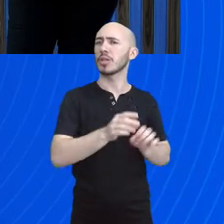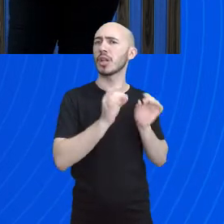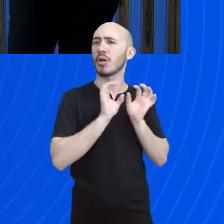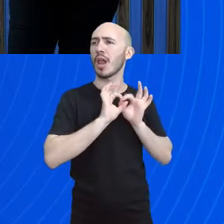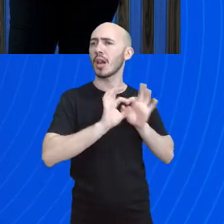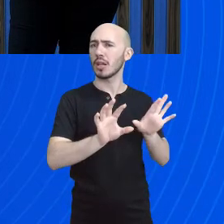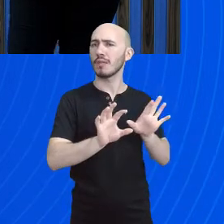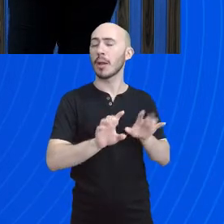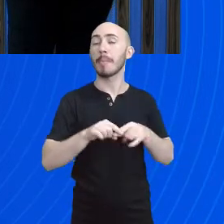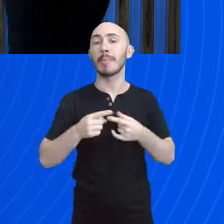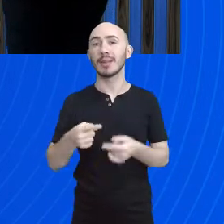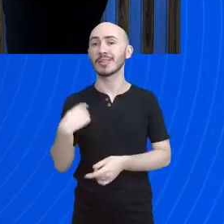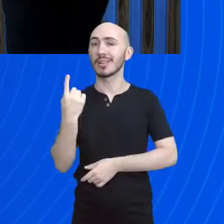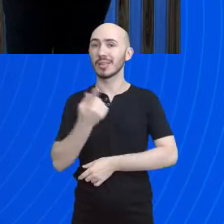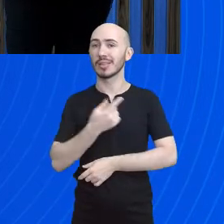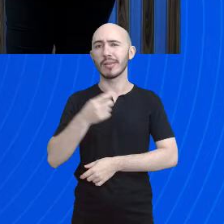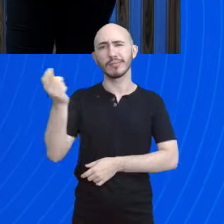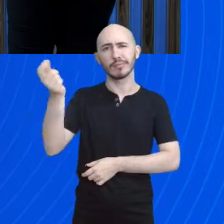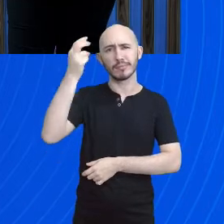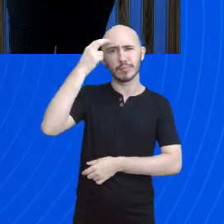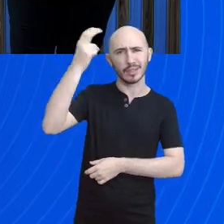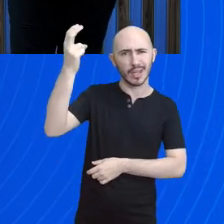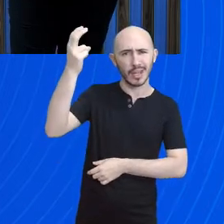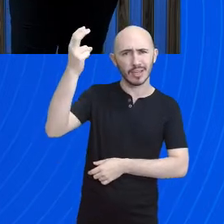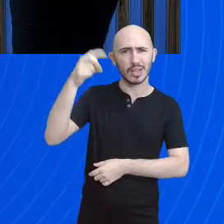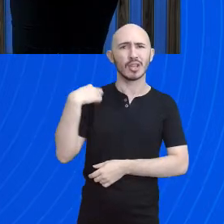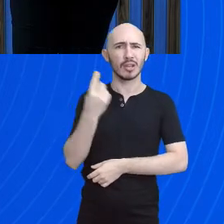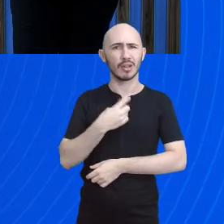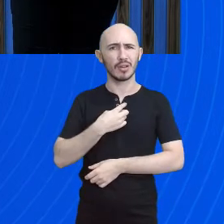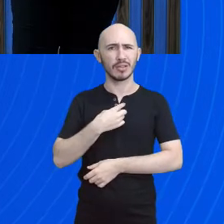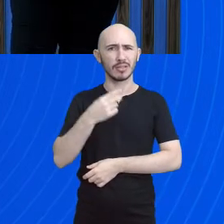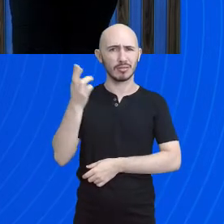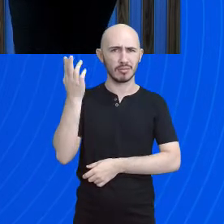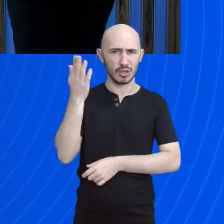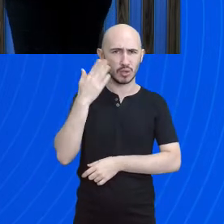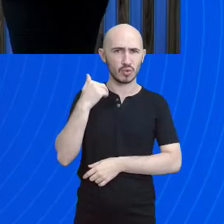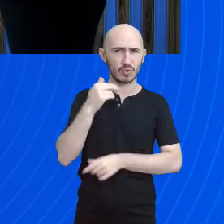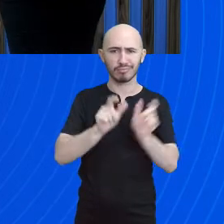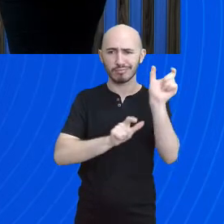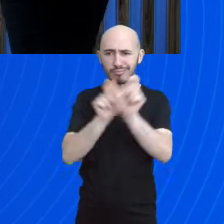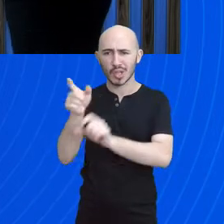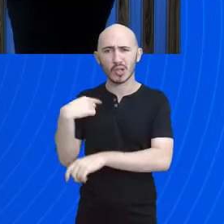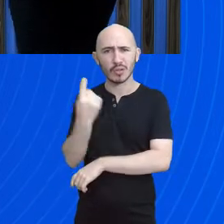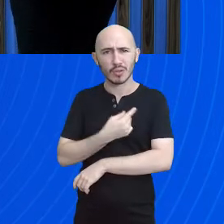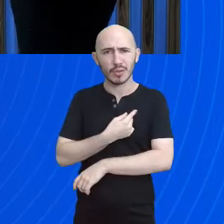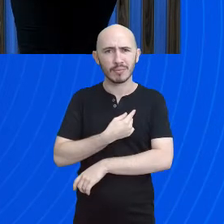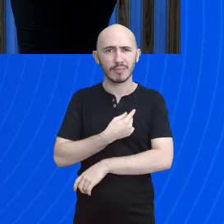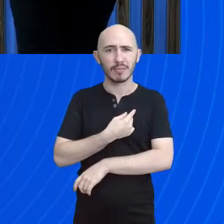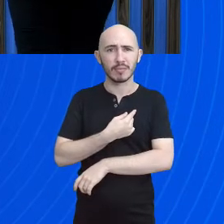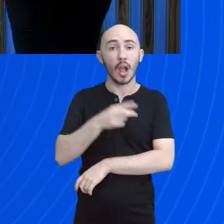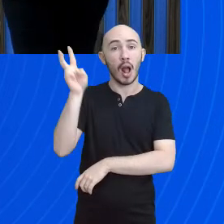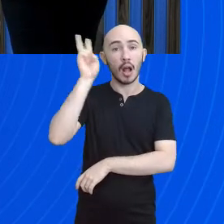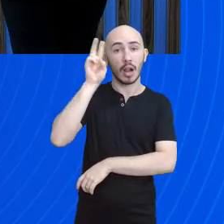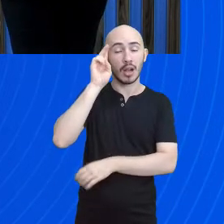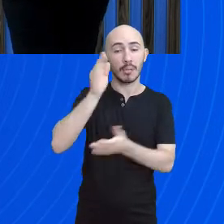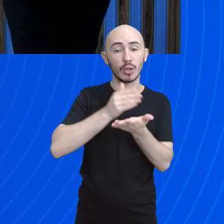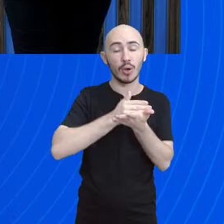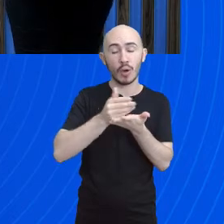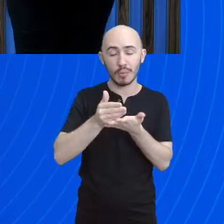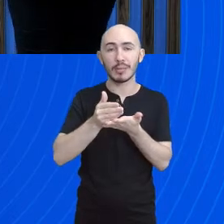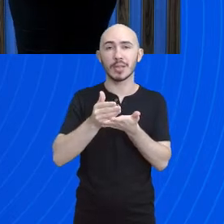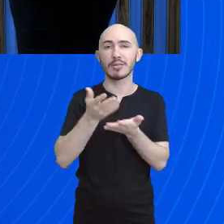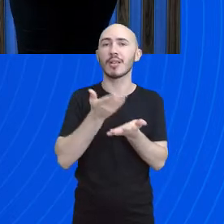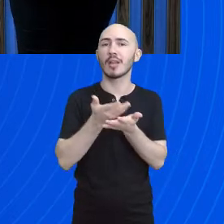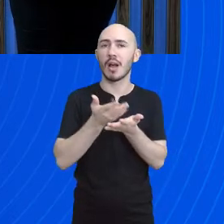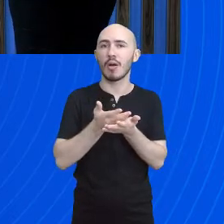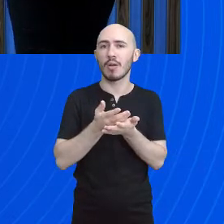Será que a gente é tão inteligente assim? Lembra no início da nossa aula, quando eu falei que nós somos homem sapiens sapiens, homo